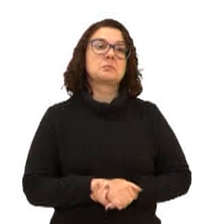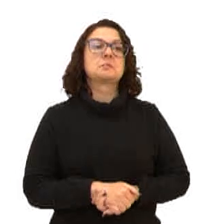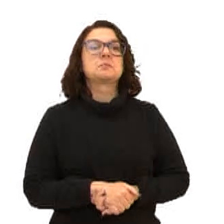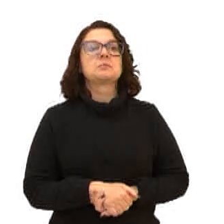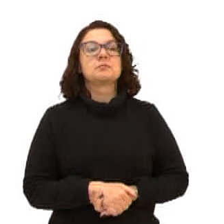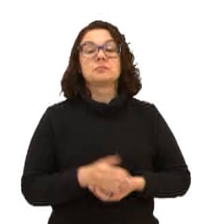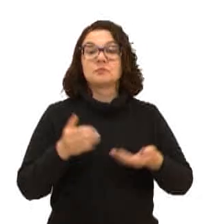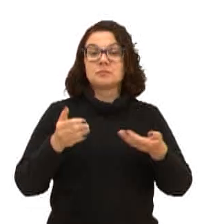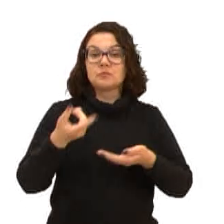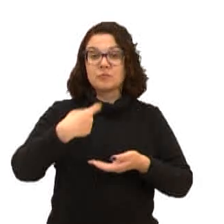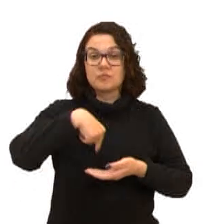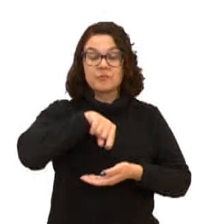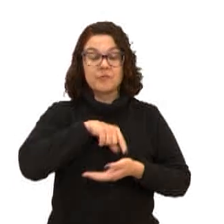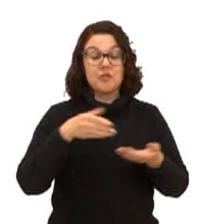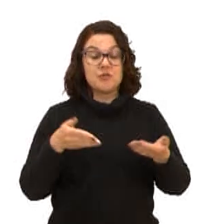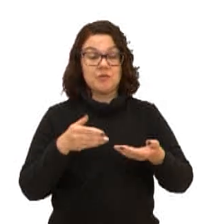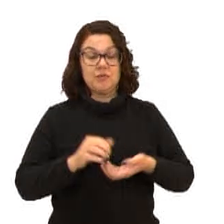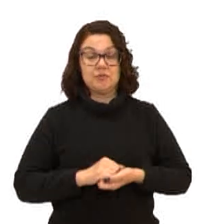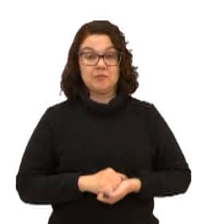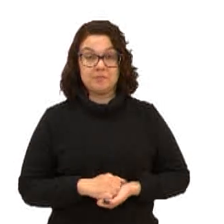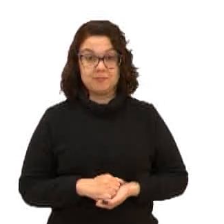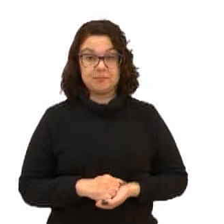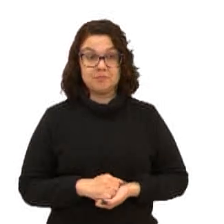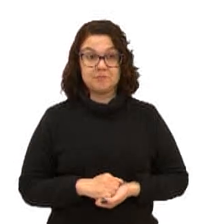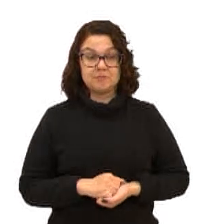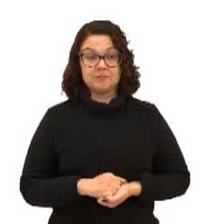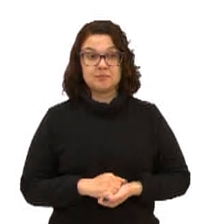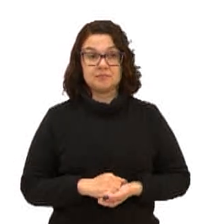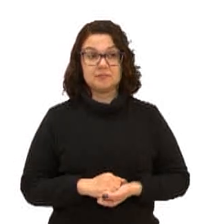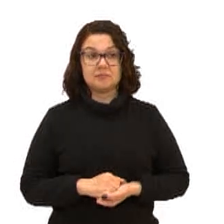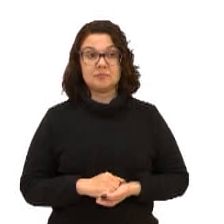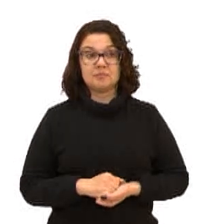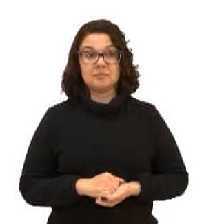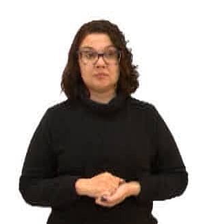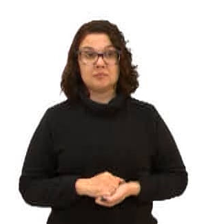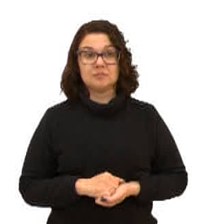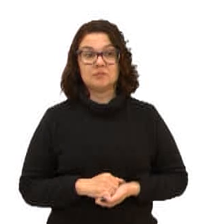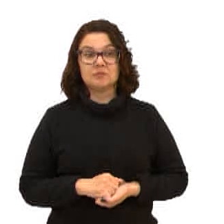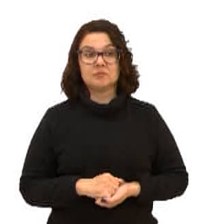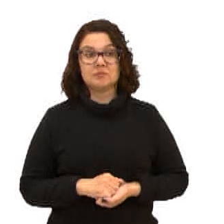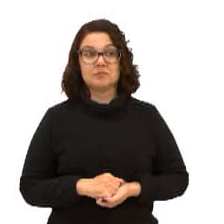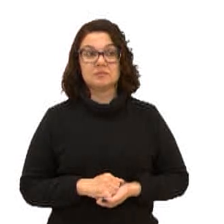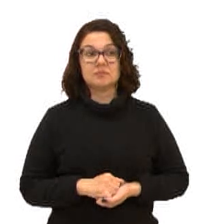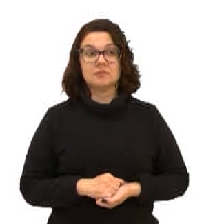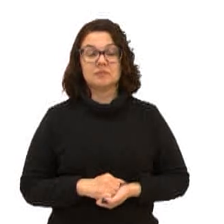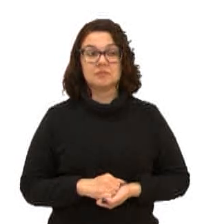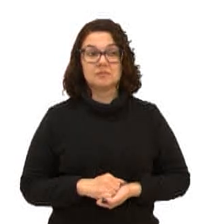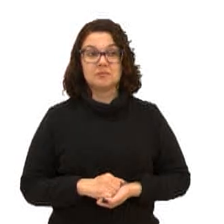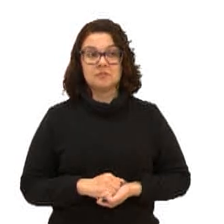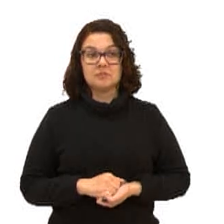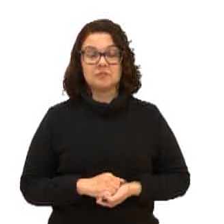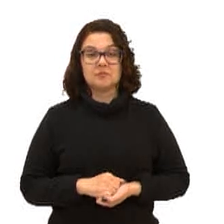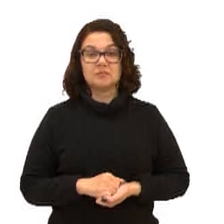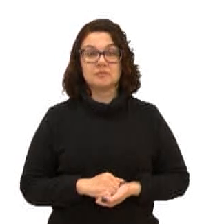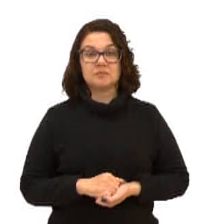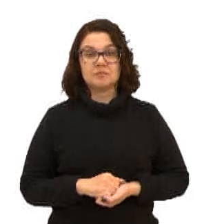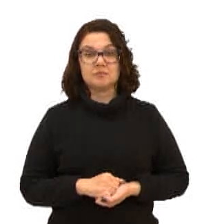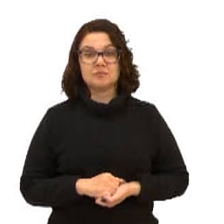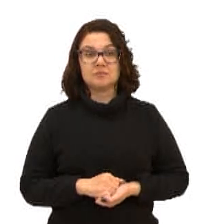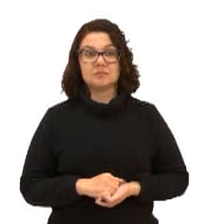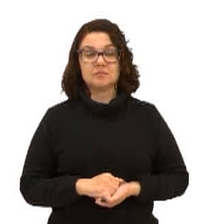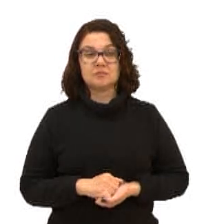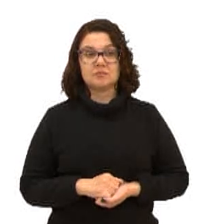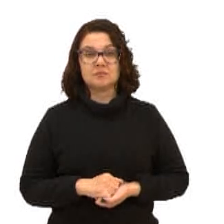Então, aprendemos hoje sobre a alfabetização, né? Um pouquinho falamos